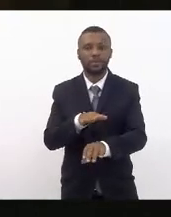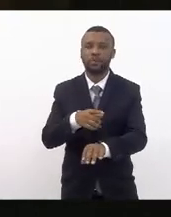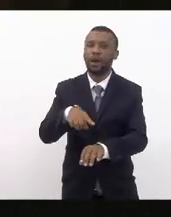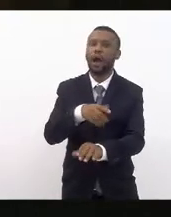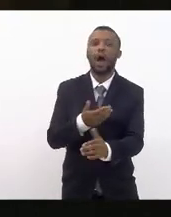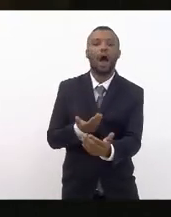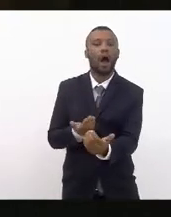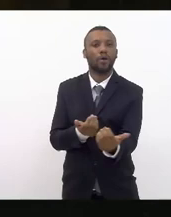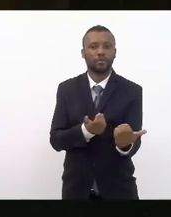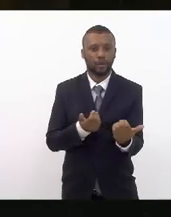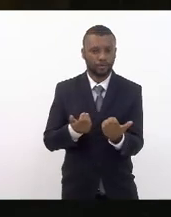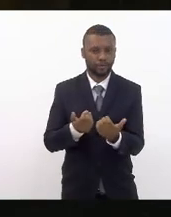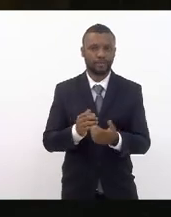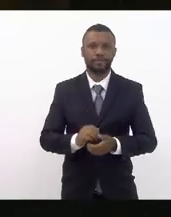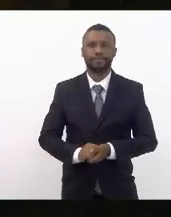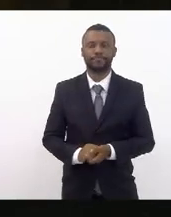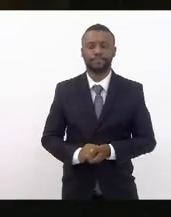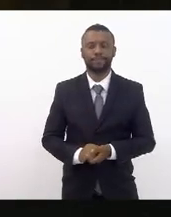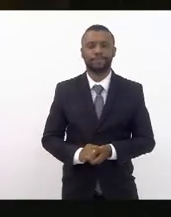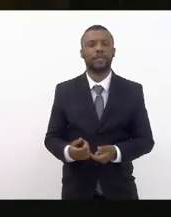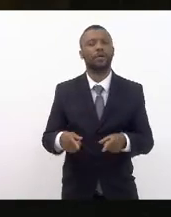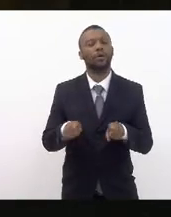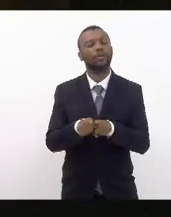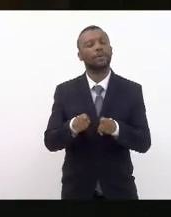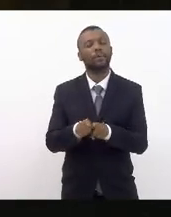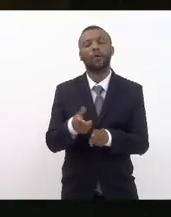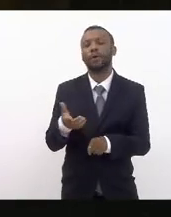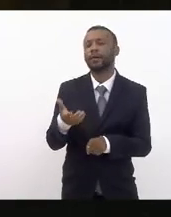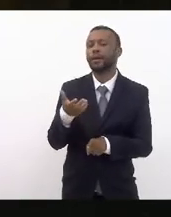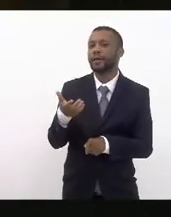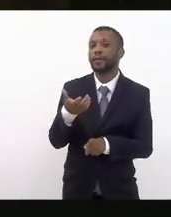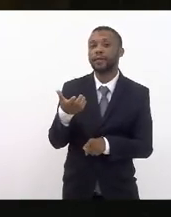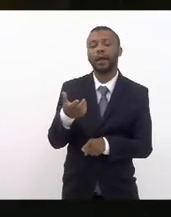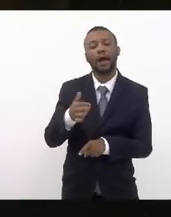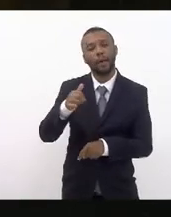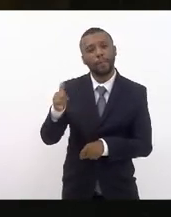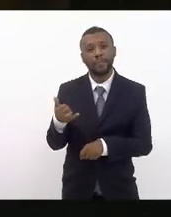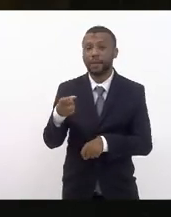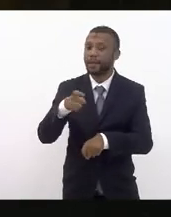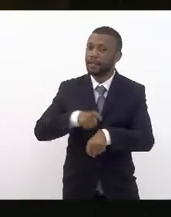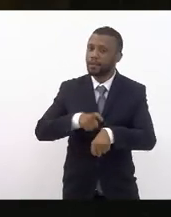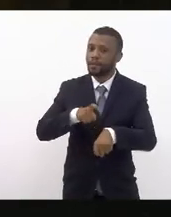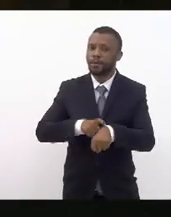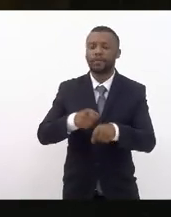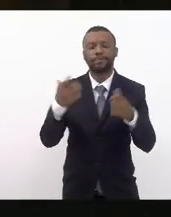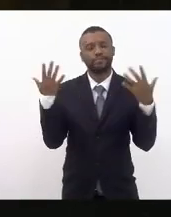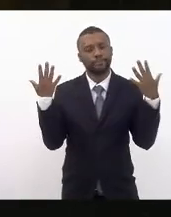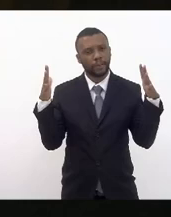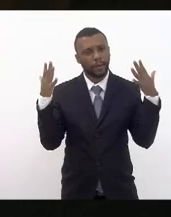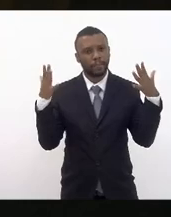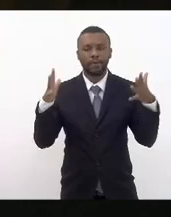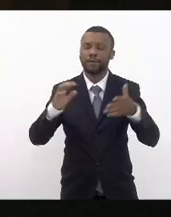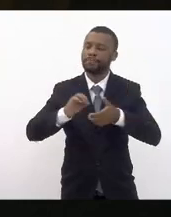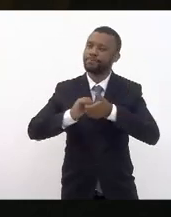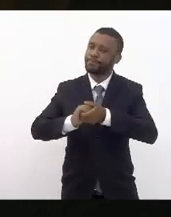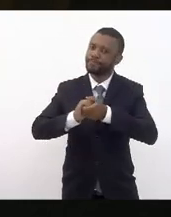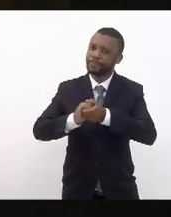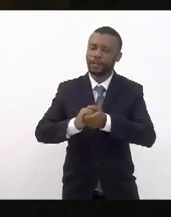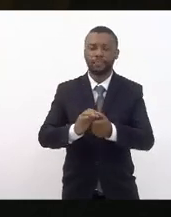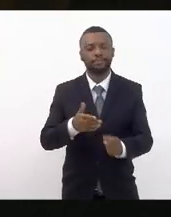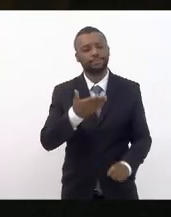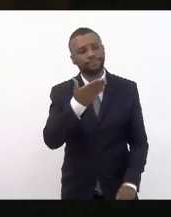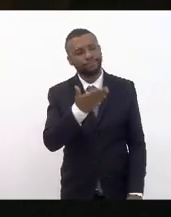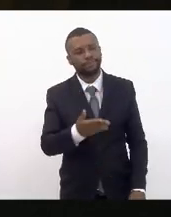juventude. Eu gostaria também de, nesse momento, parabenizar Vossa Excelência